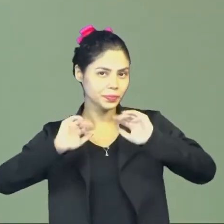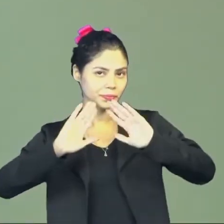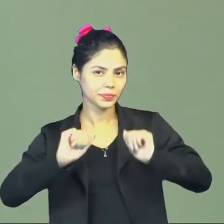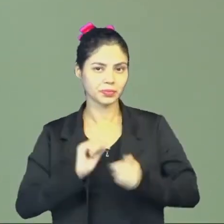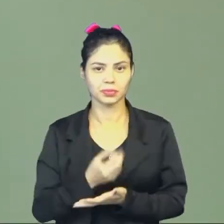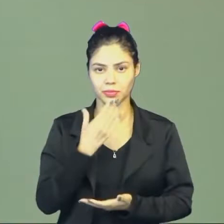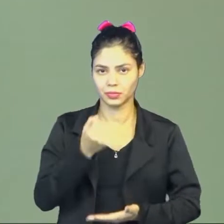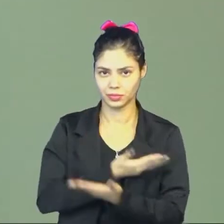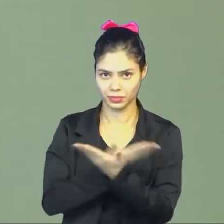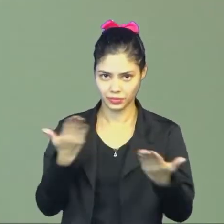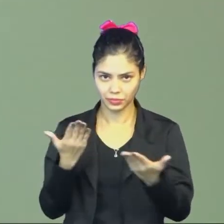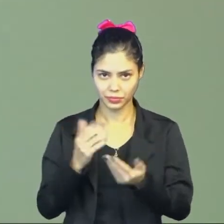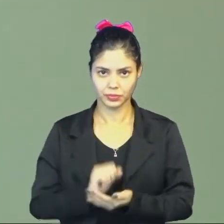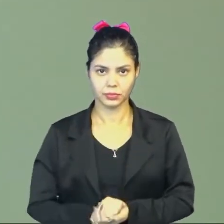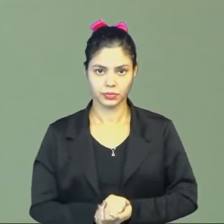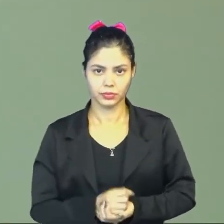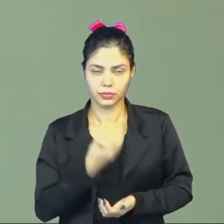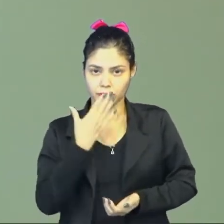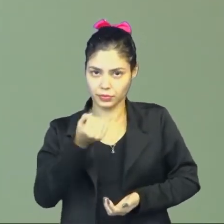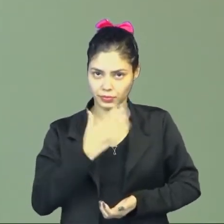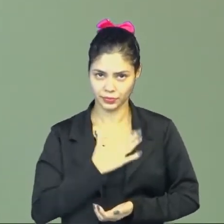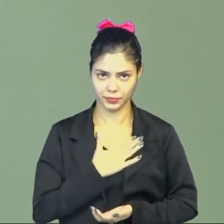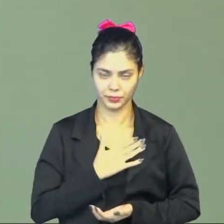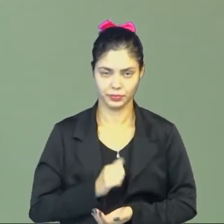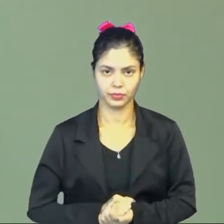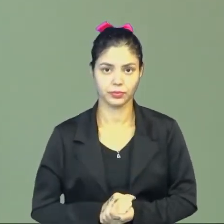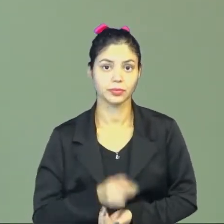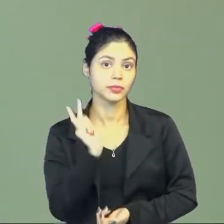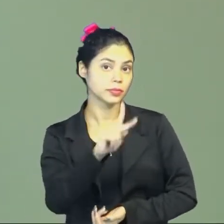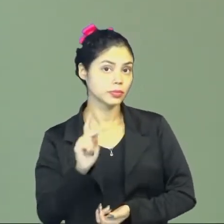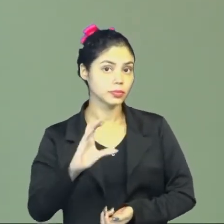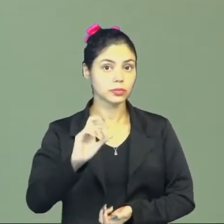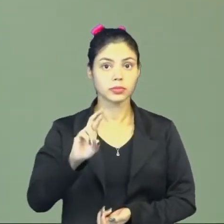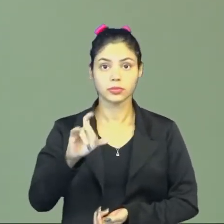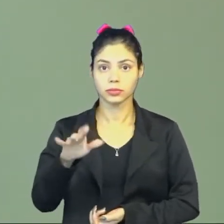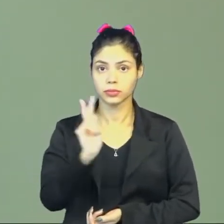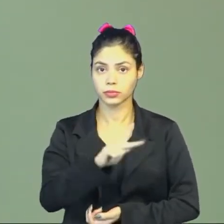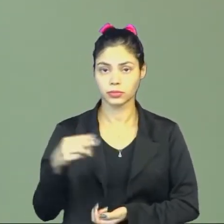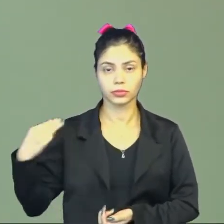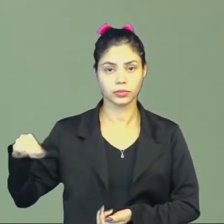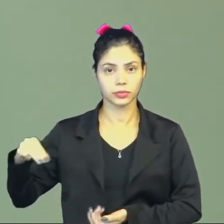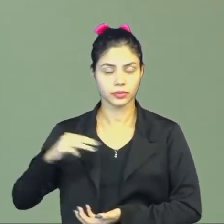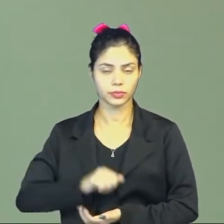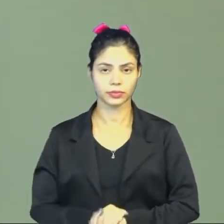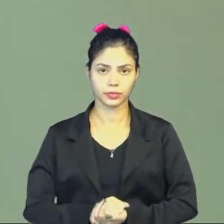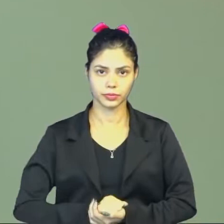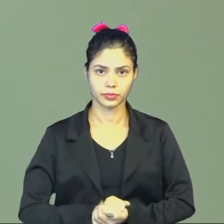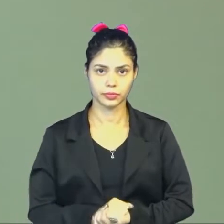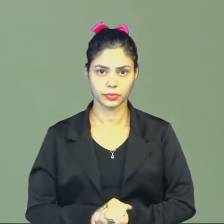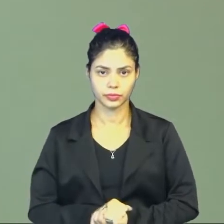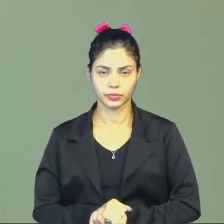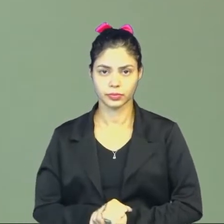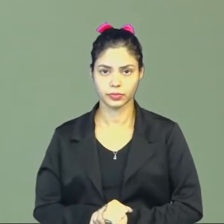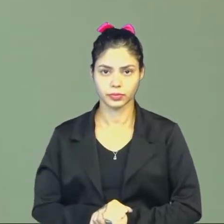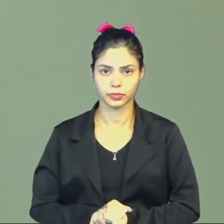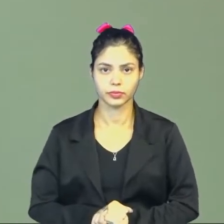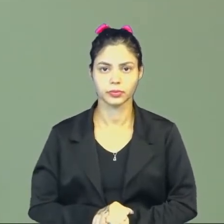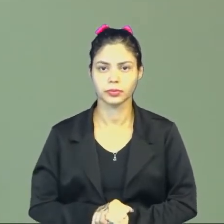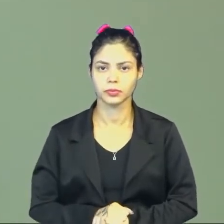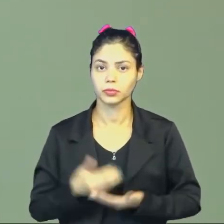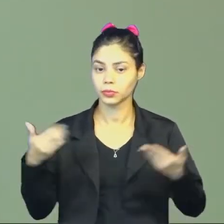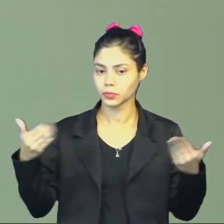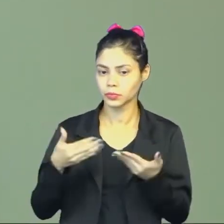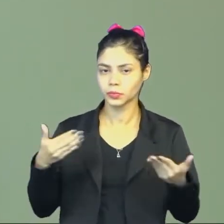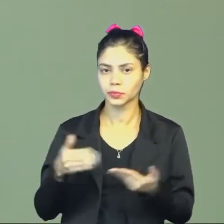Olá, tudo bem com vocês? Tudo bem comigo? Eu sou o professor Carlos, professor de matemática, e hoje nós vamos abordar